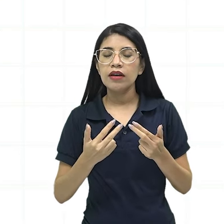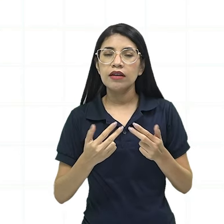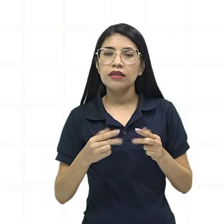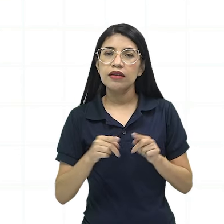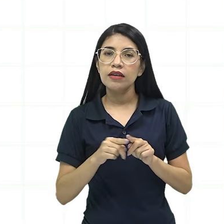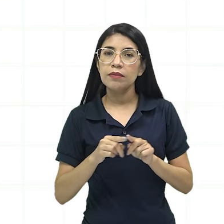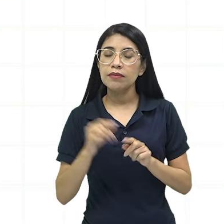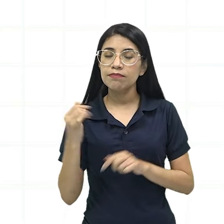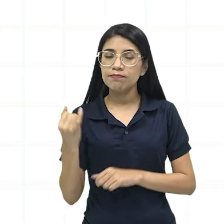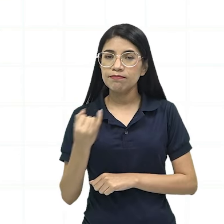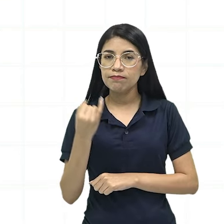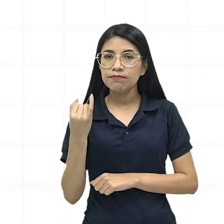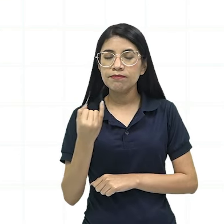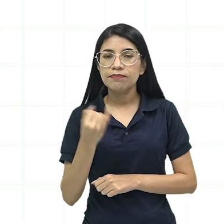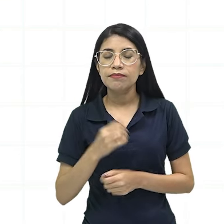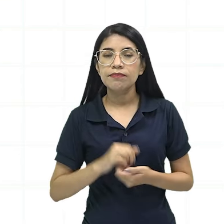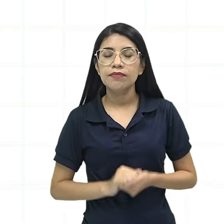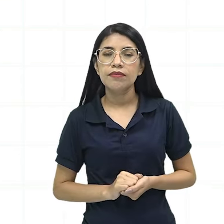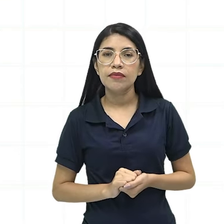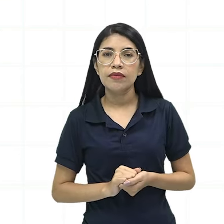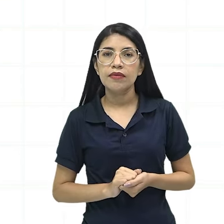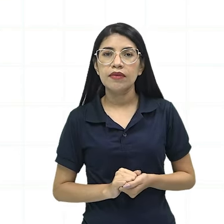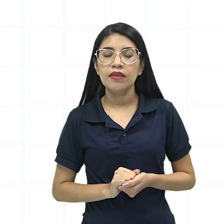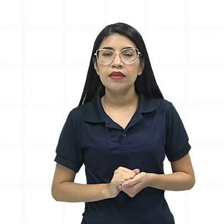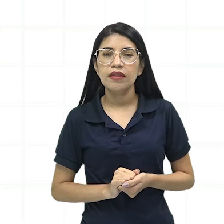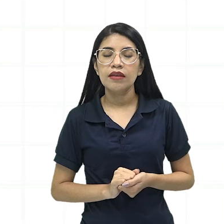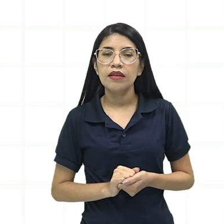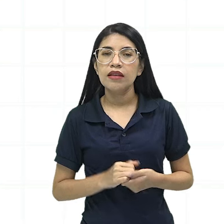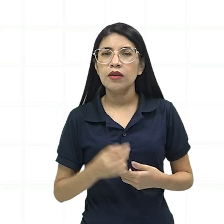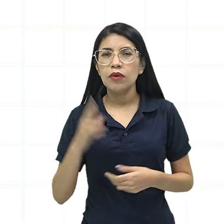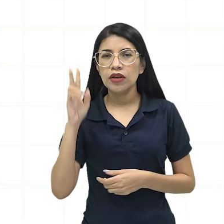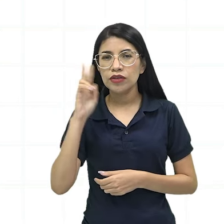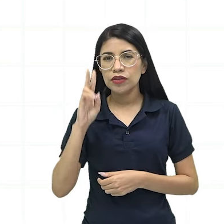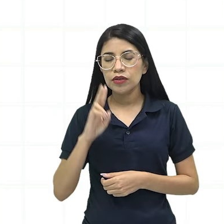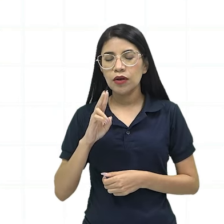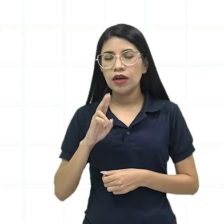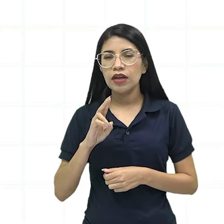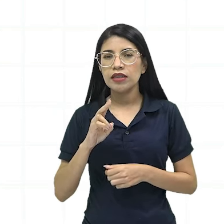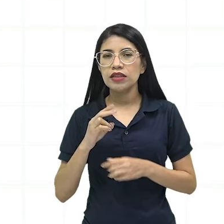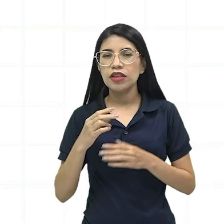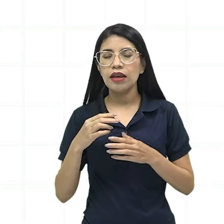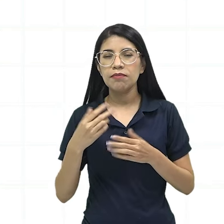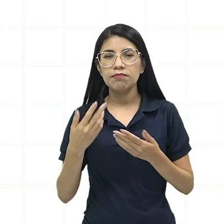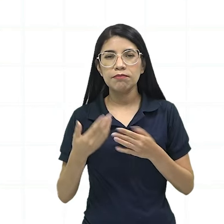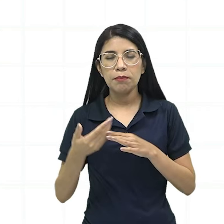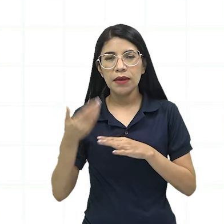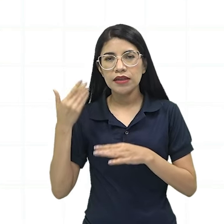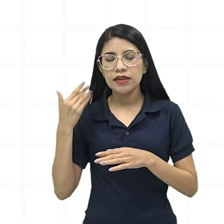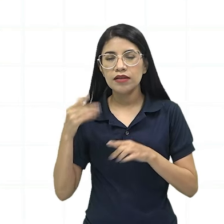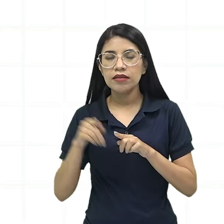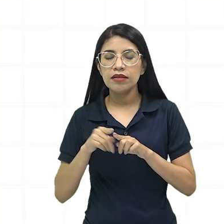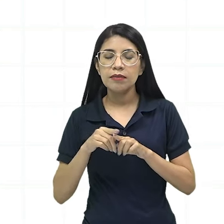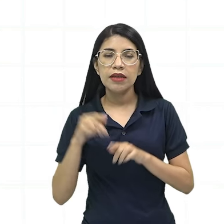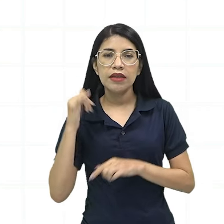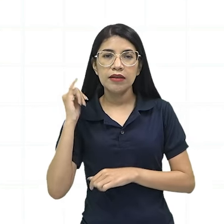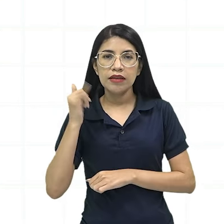grandiosos, sabe? Aquelas epopeias, aquelas histórias, aquelas